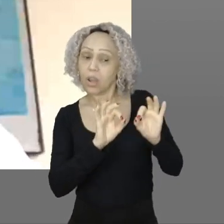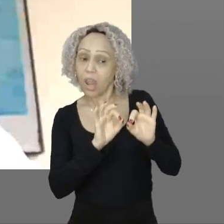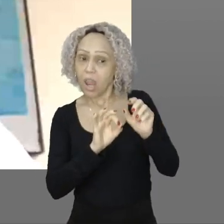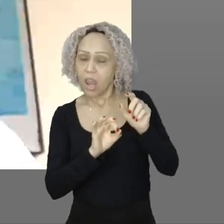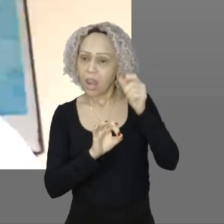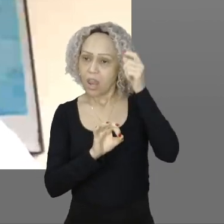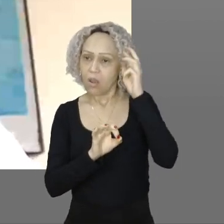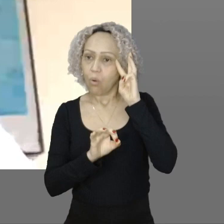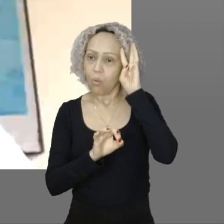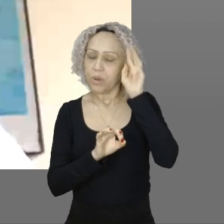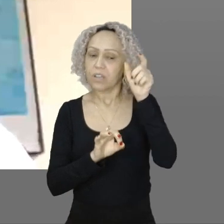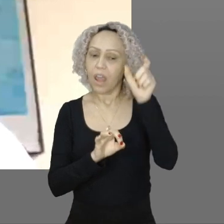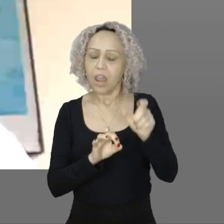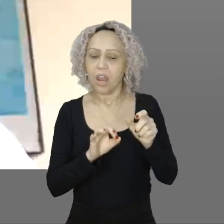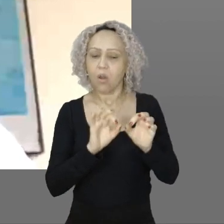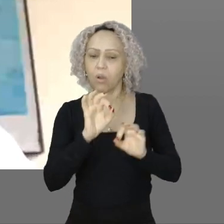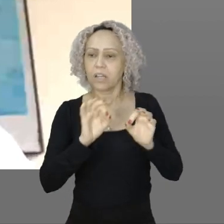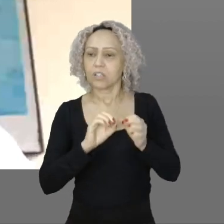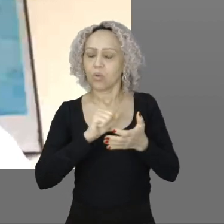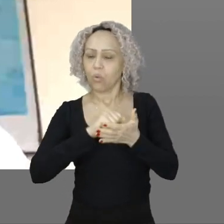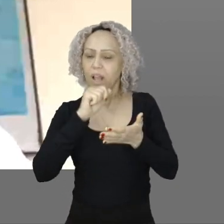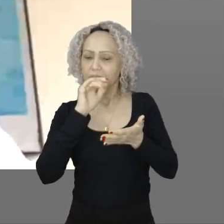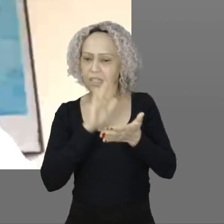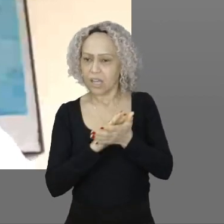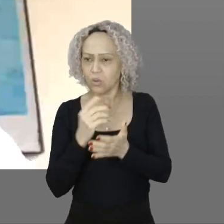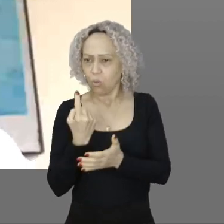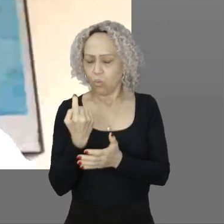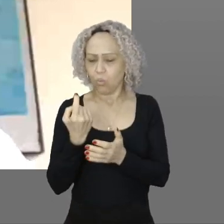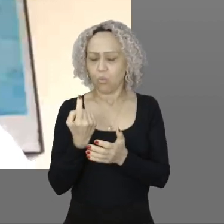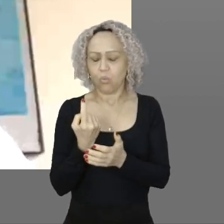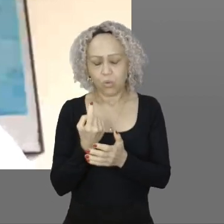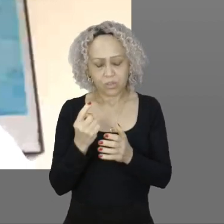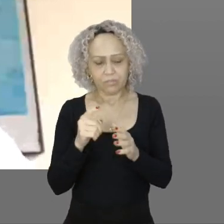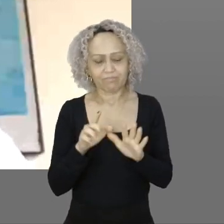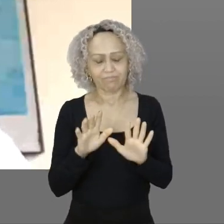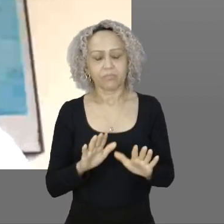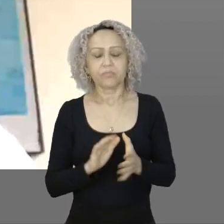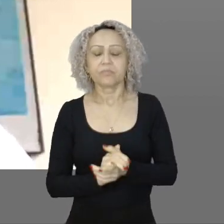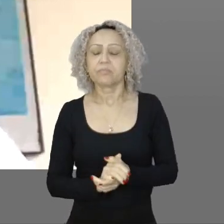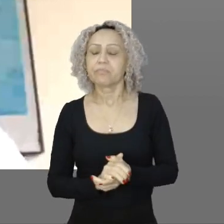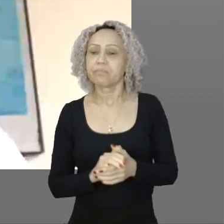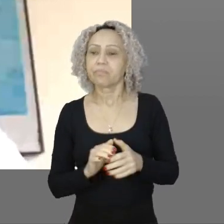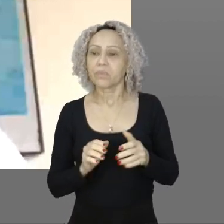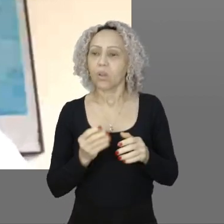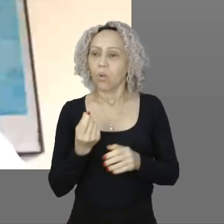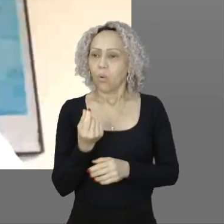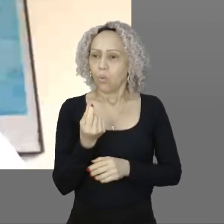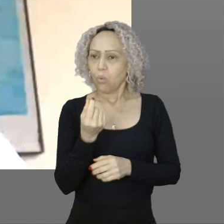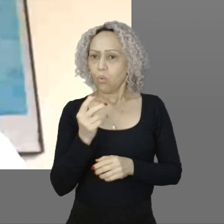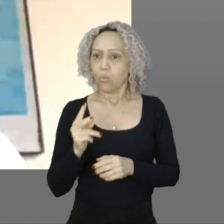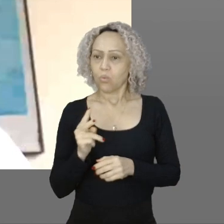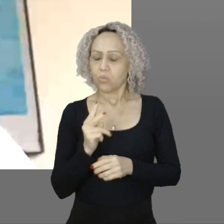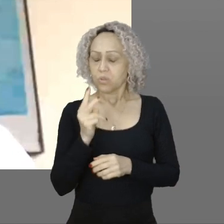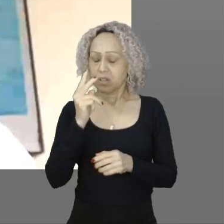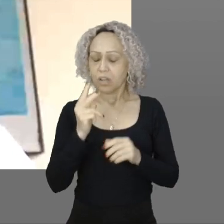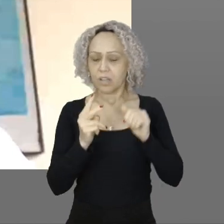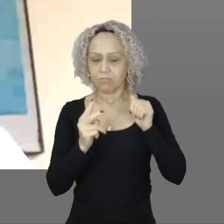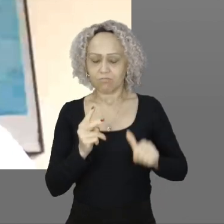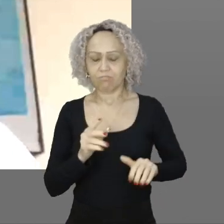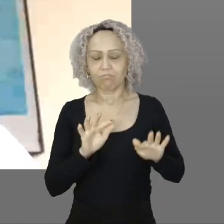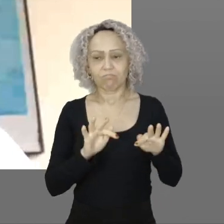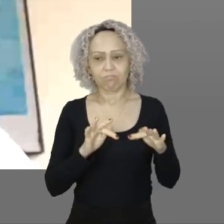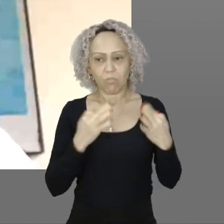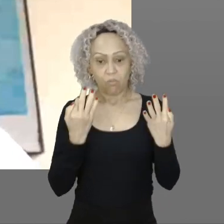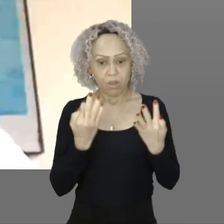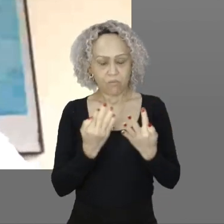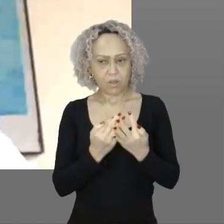país. O valor do Bolsa Família foi triplicado em relação, né, a períodos anteriores. lembremos que